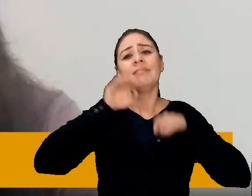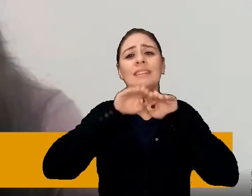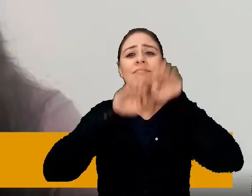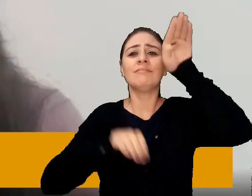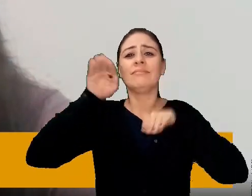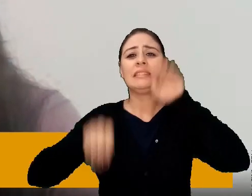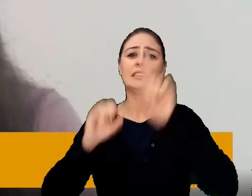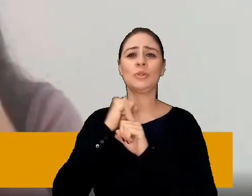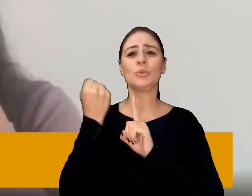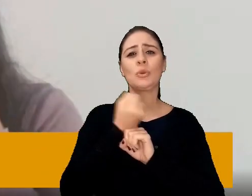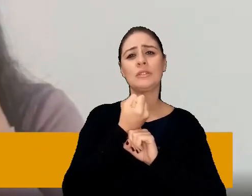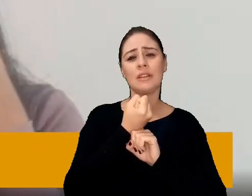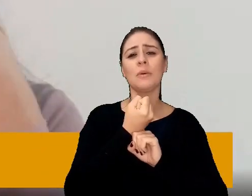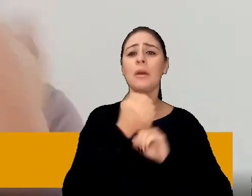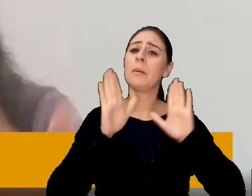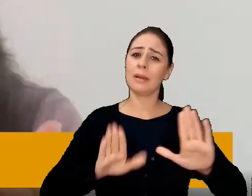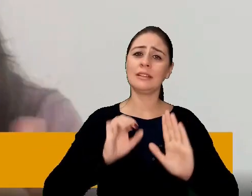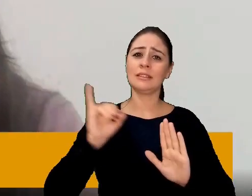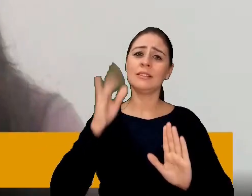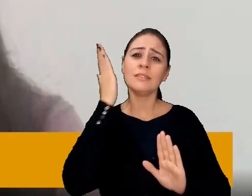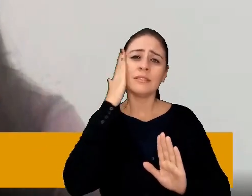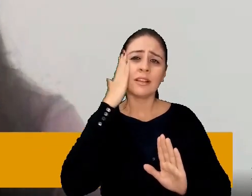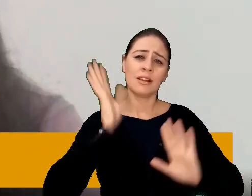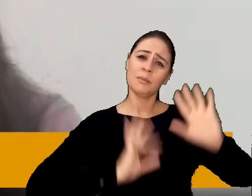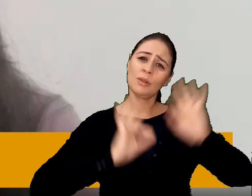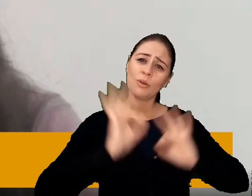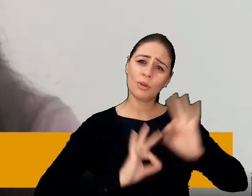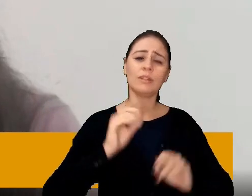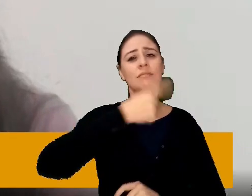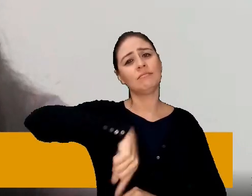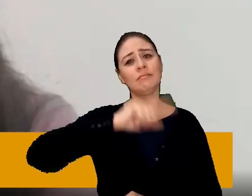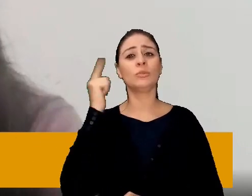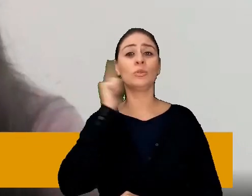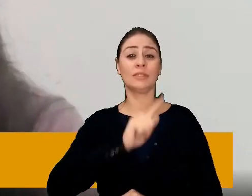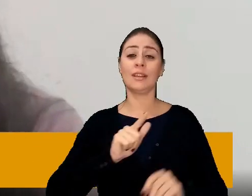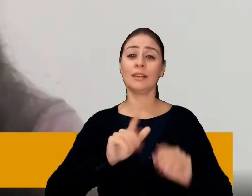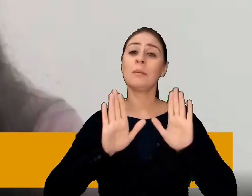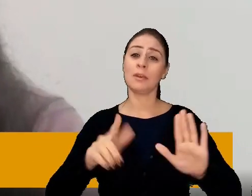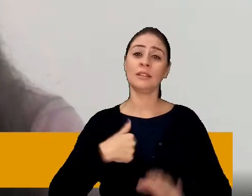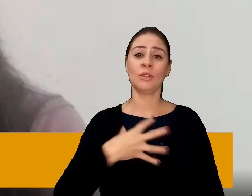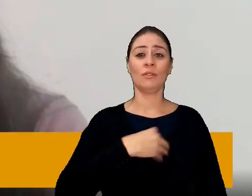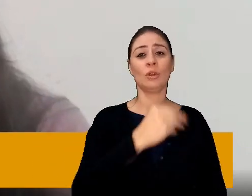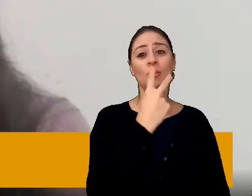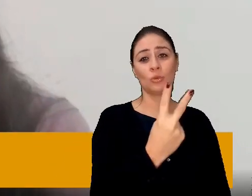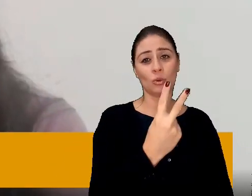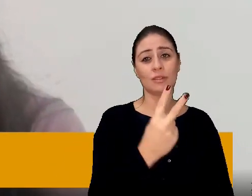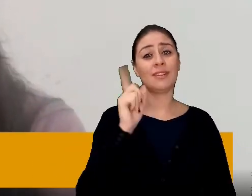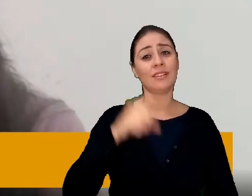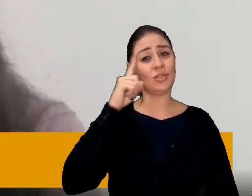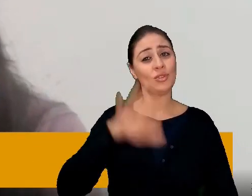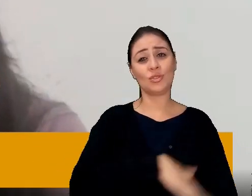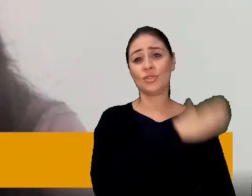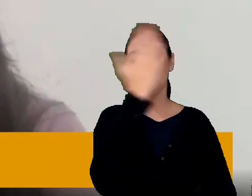muito gritante entre a gente, mas se a gente soubesse organizar, a gente consegue. Só que como eu tenho 2 filhos, então o curso era